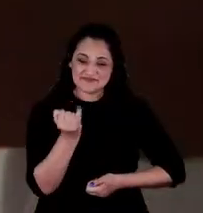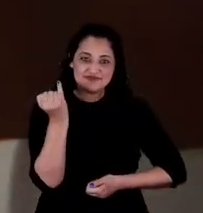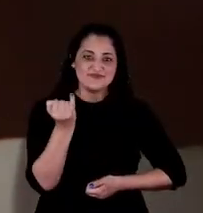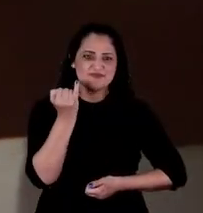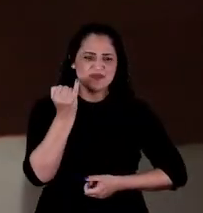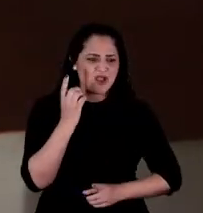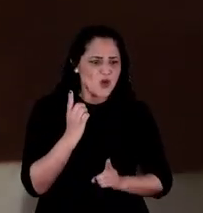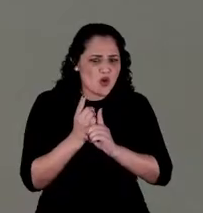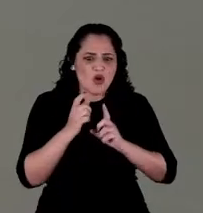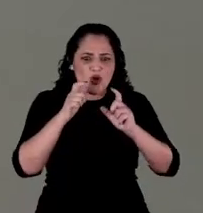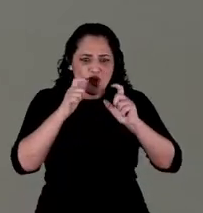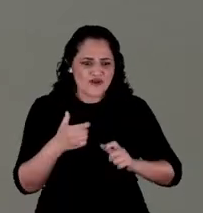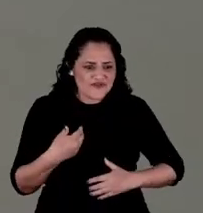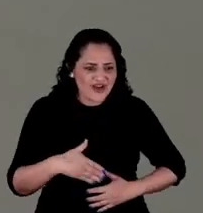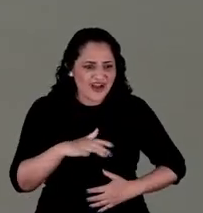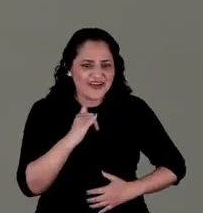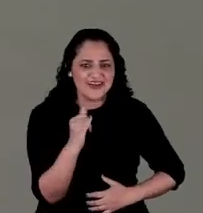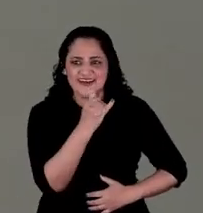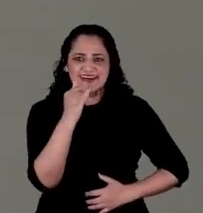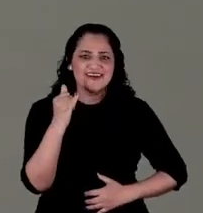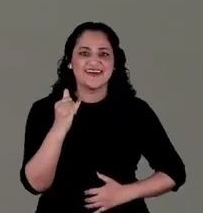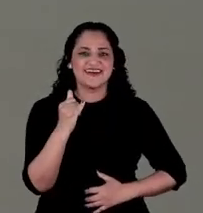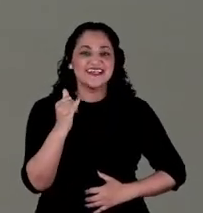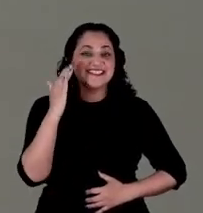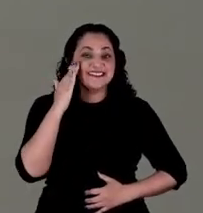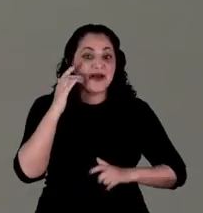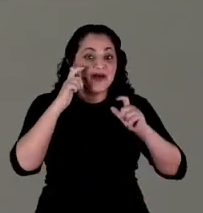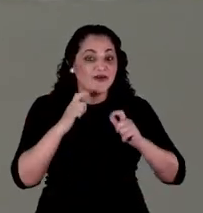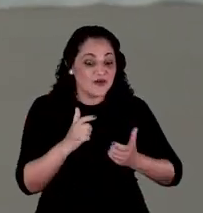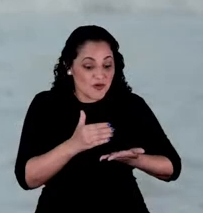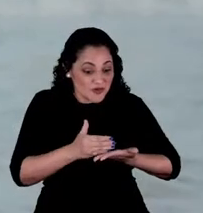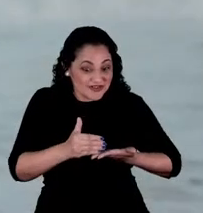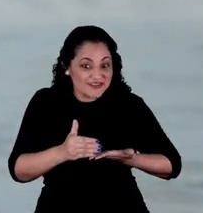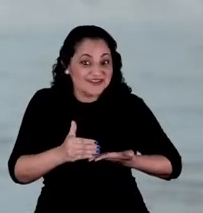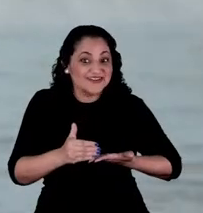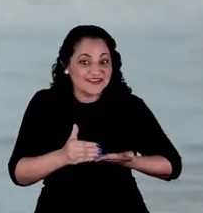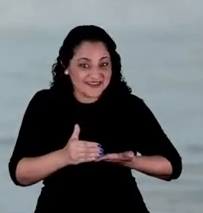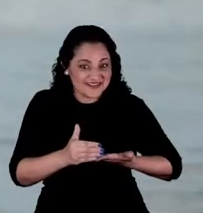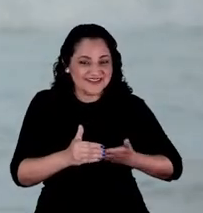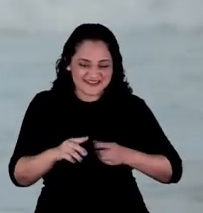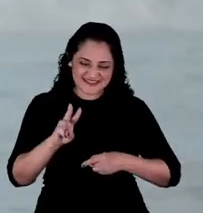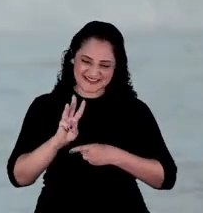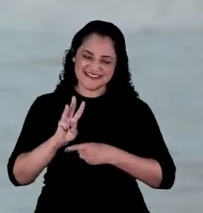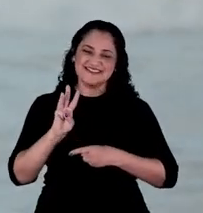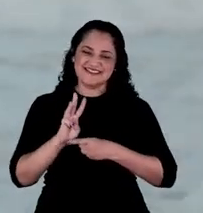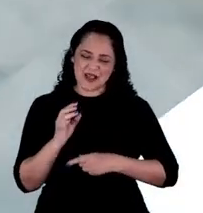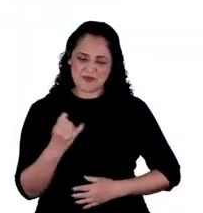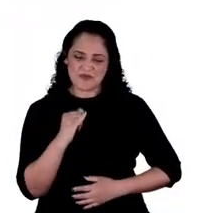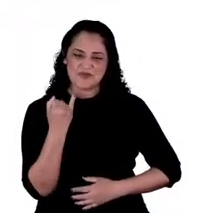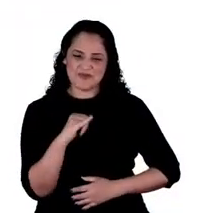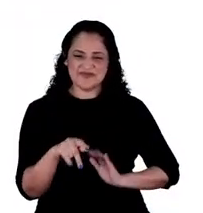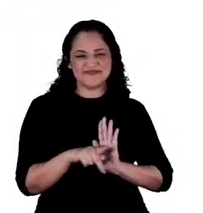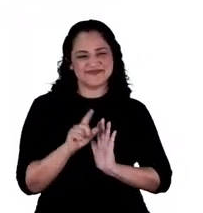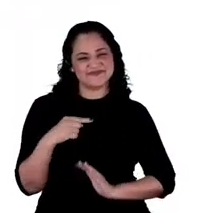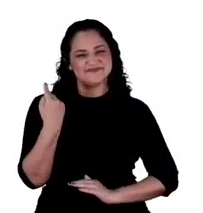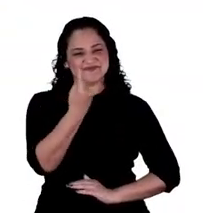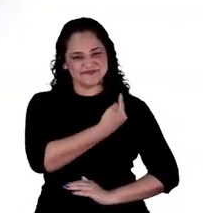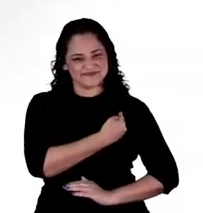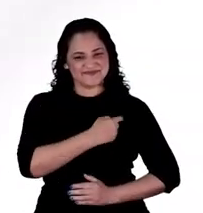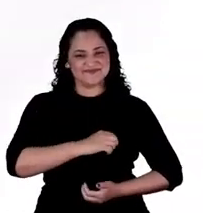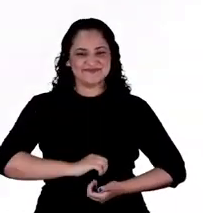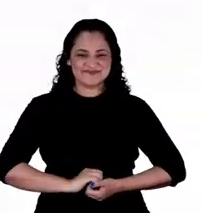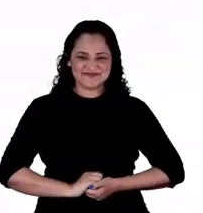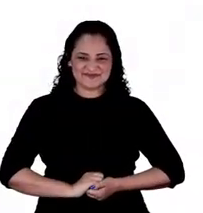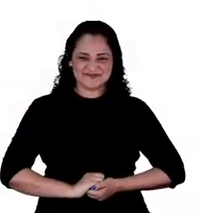e tão importante quanto descobrir para onde ela vai é saber de onde ela vem Shell energia